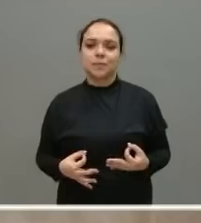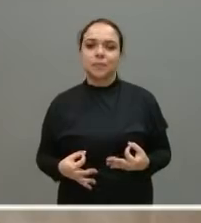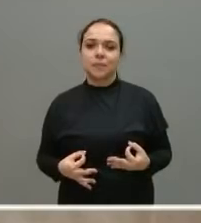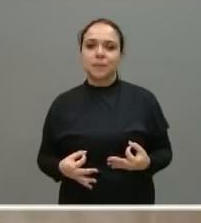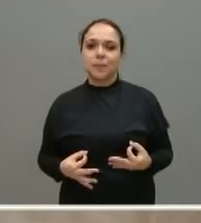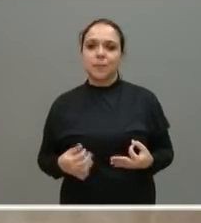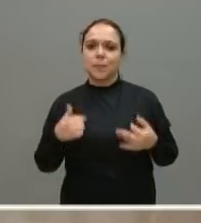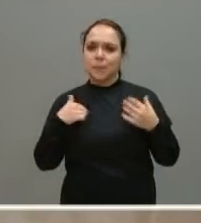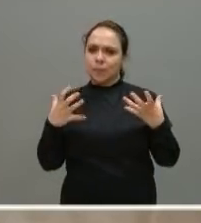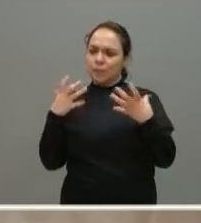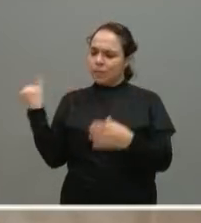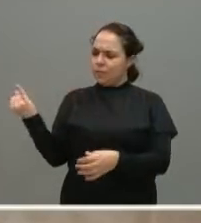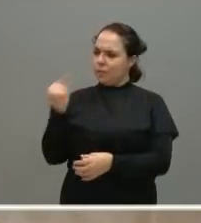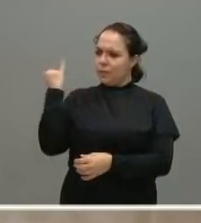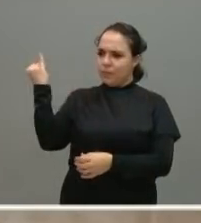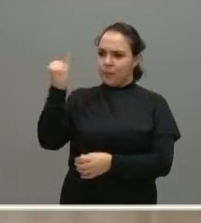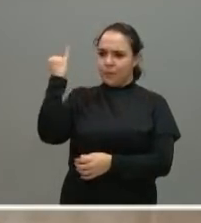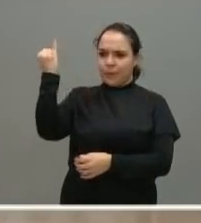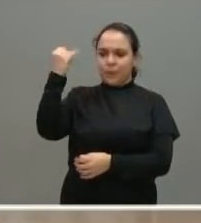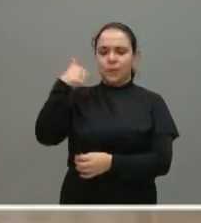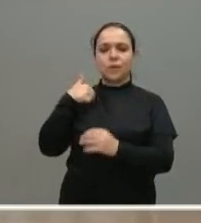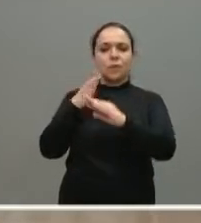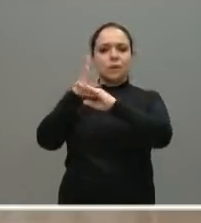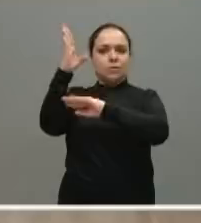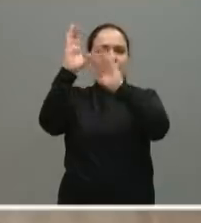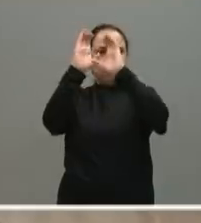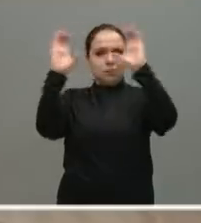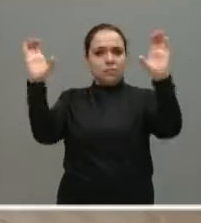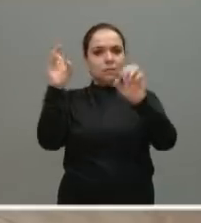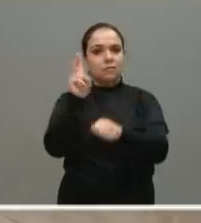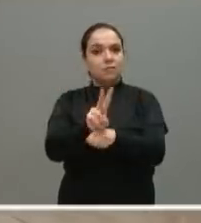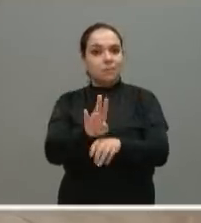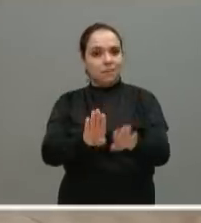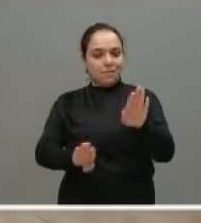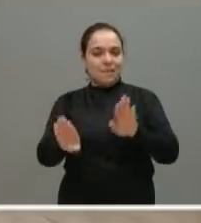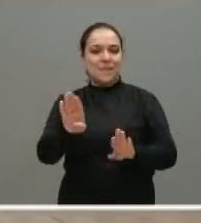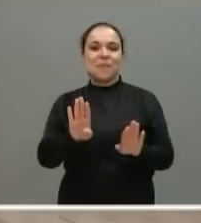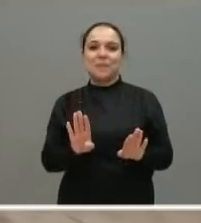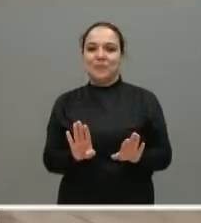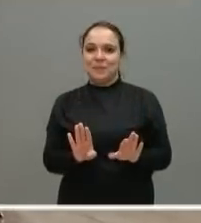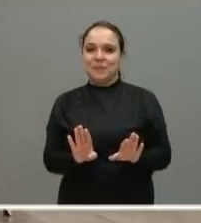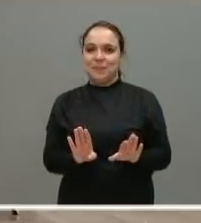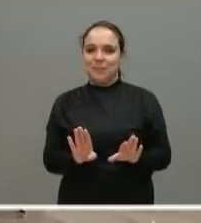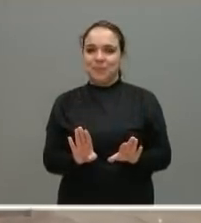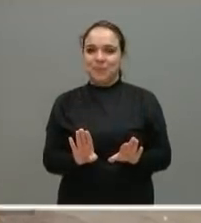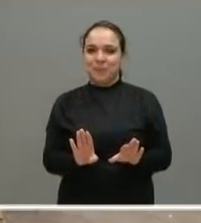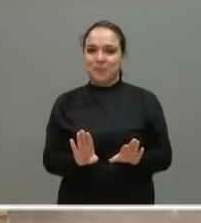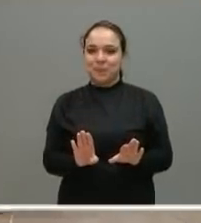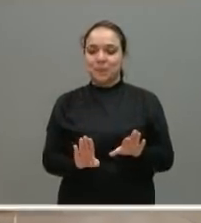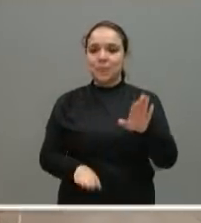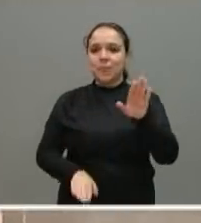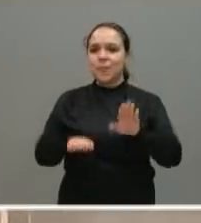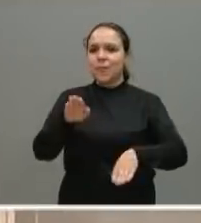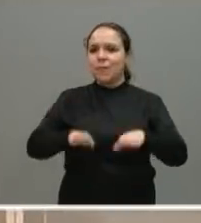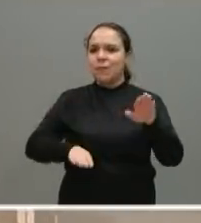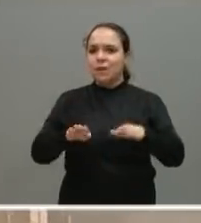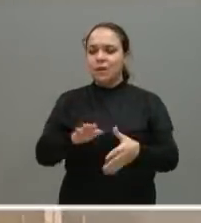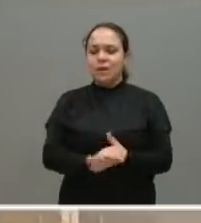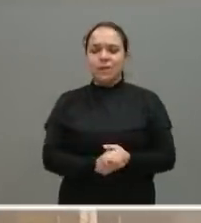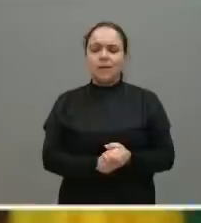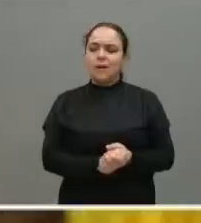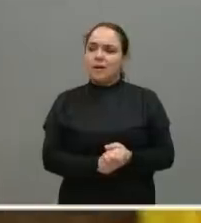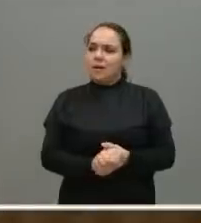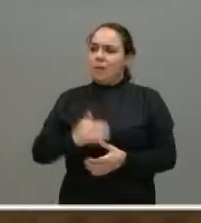Very important, eu sou no céu. Ó, cuidado! Que às vezes nós chegamos diante de